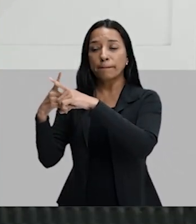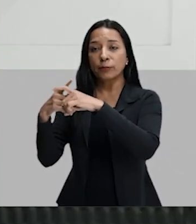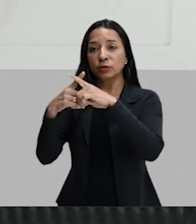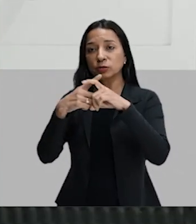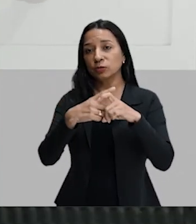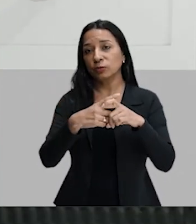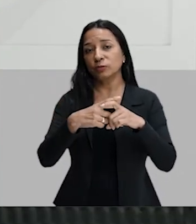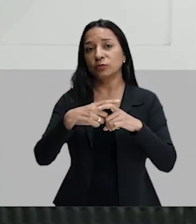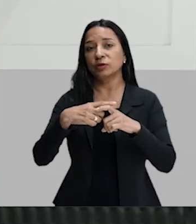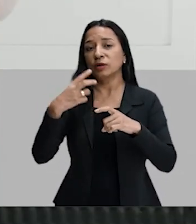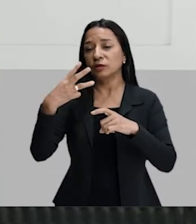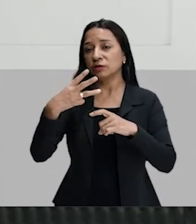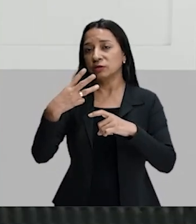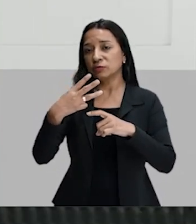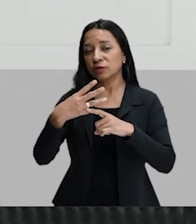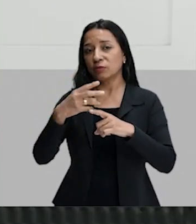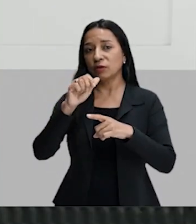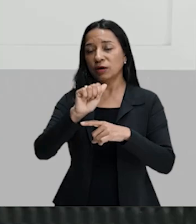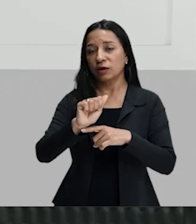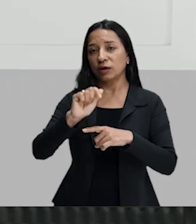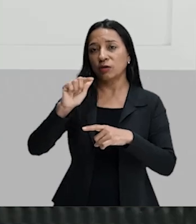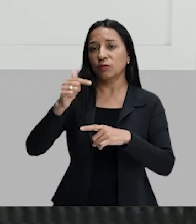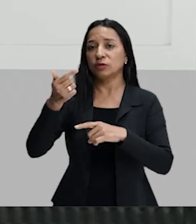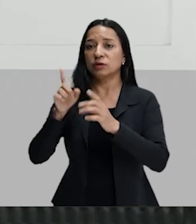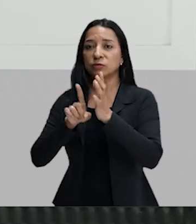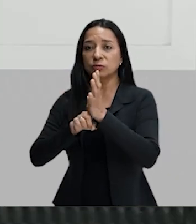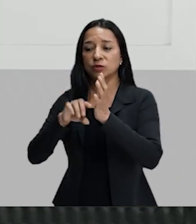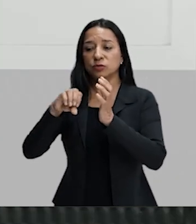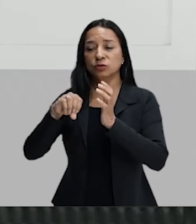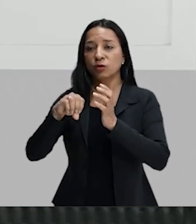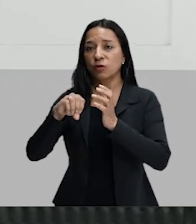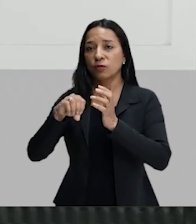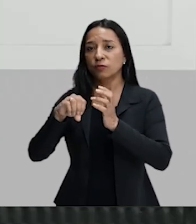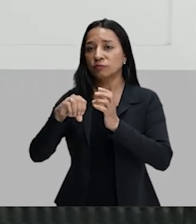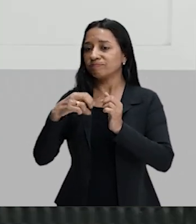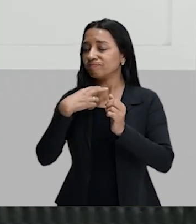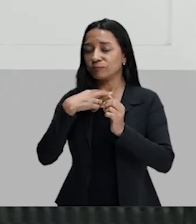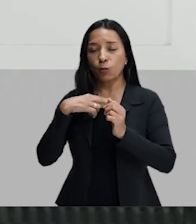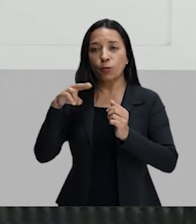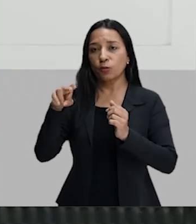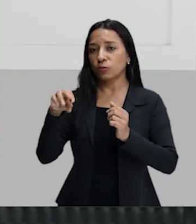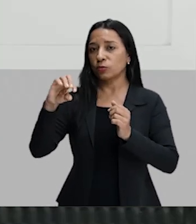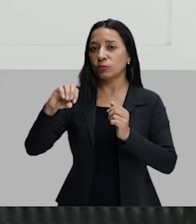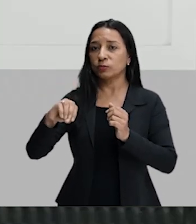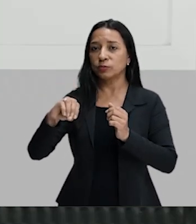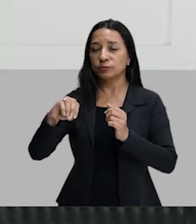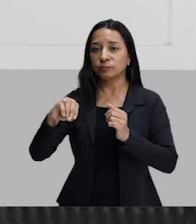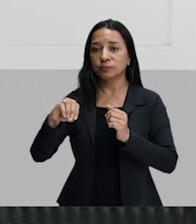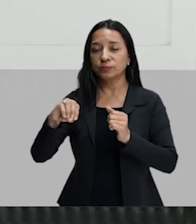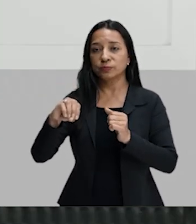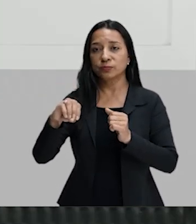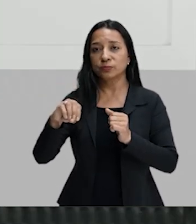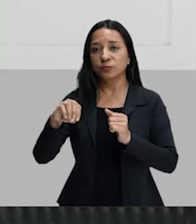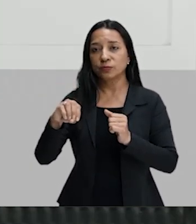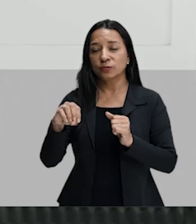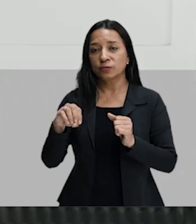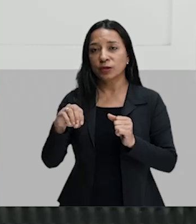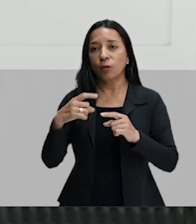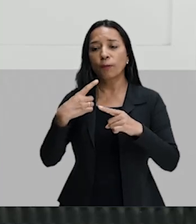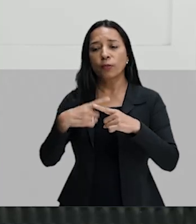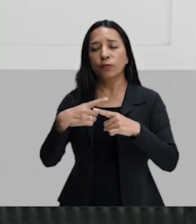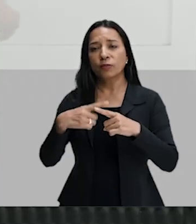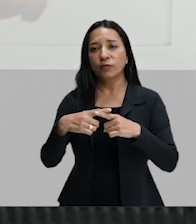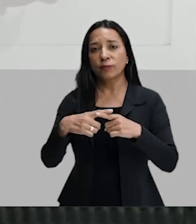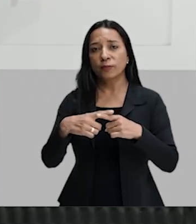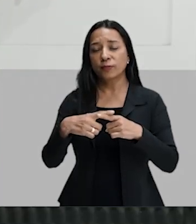a ao quadrado menos 9, ele não pode ser zero. Ele não pode ser zero. Certo? Por